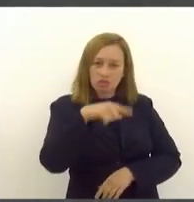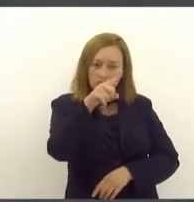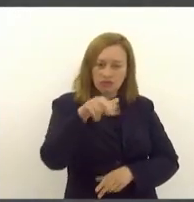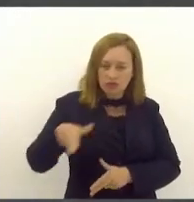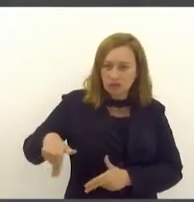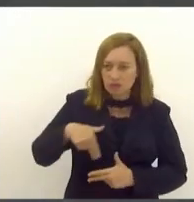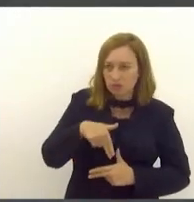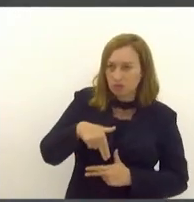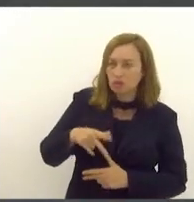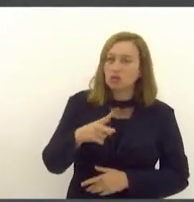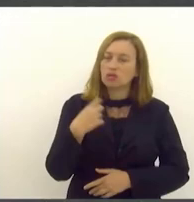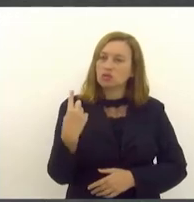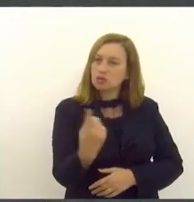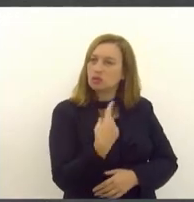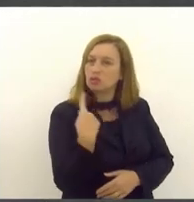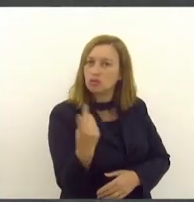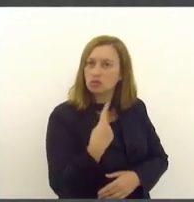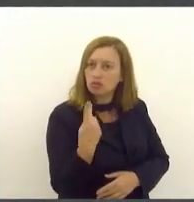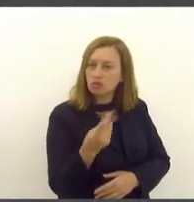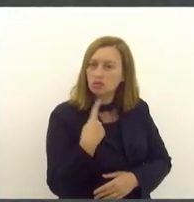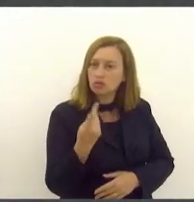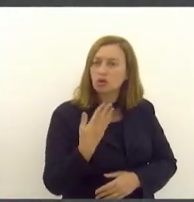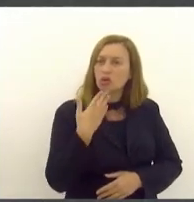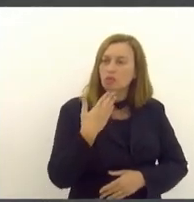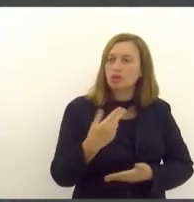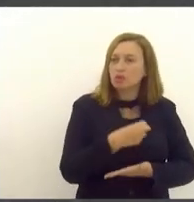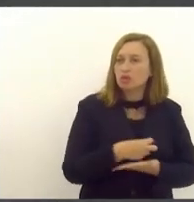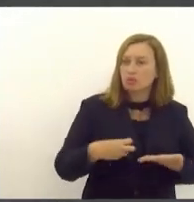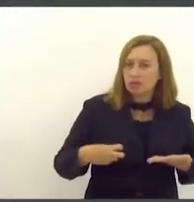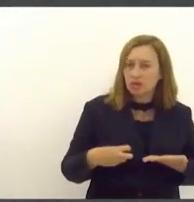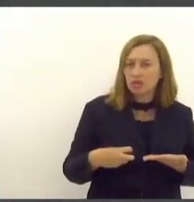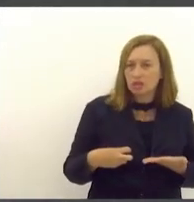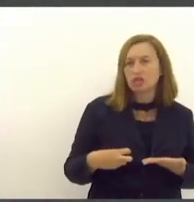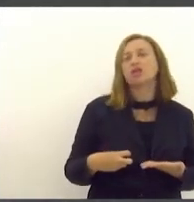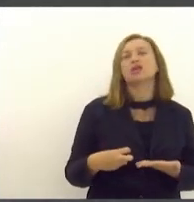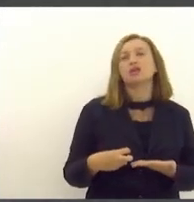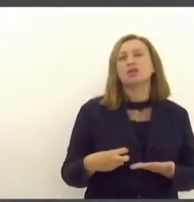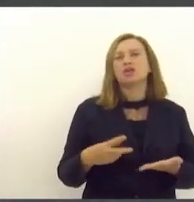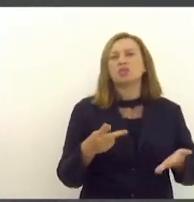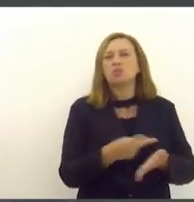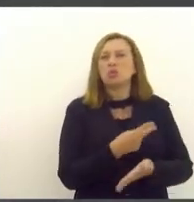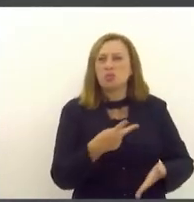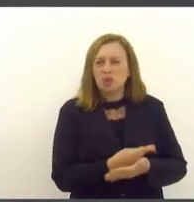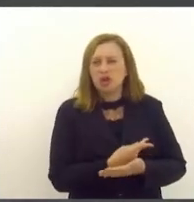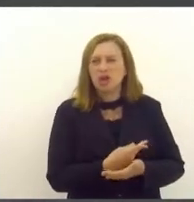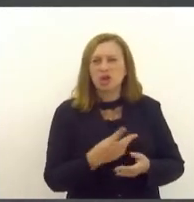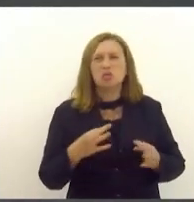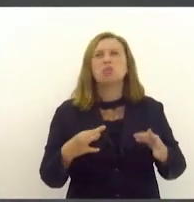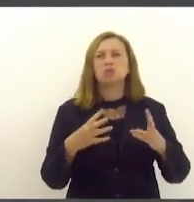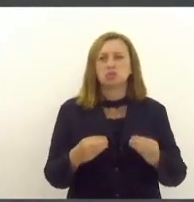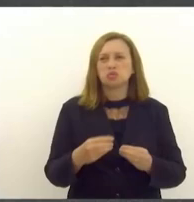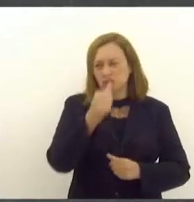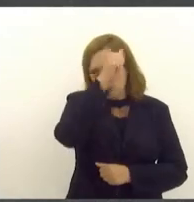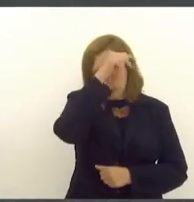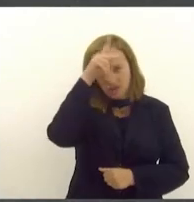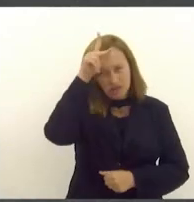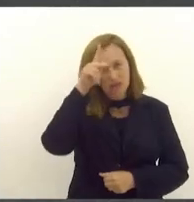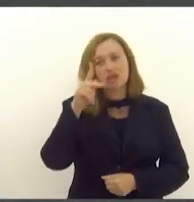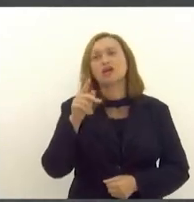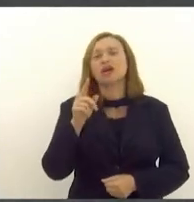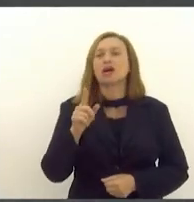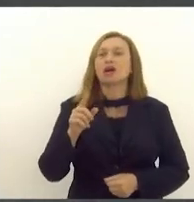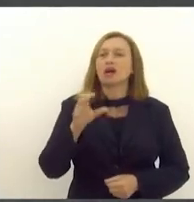que nós vamos adentrar com pedido de impeachment por improbidade autopromoção entre hoje da prefeita de Cabo Frio